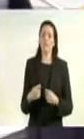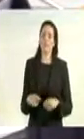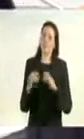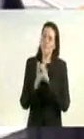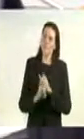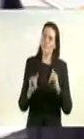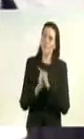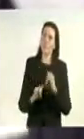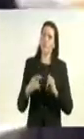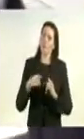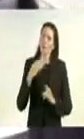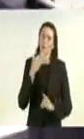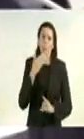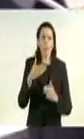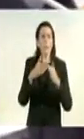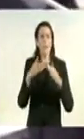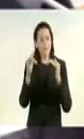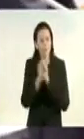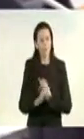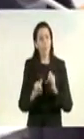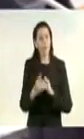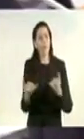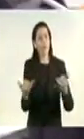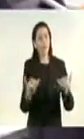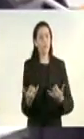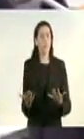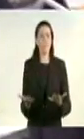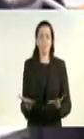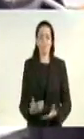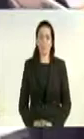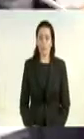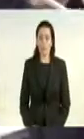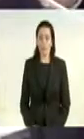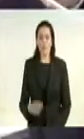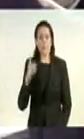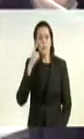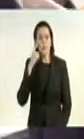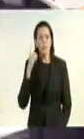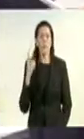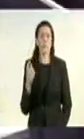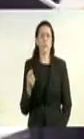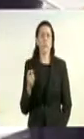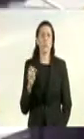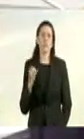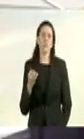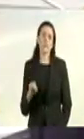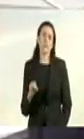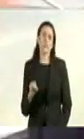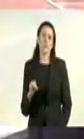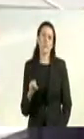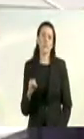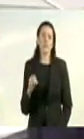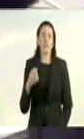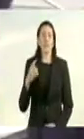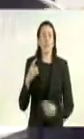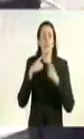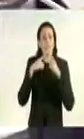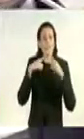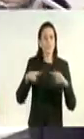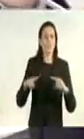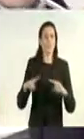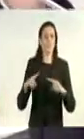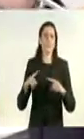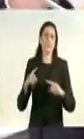bom para o governo. Por exemplo, imagina se essa denúncia fosse feita daqui a um ano. Imagina ter que cancelar todos os